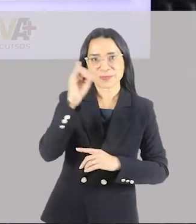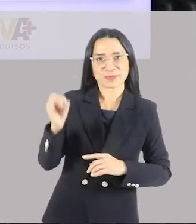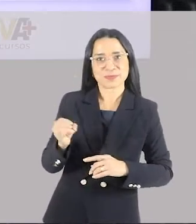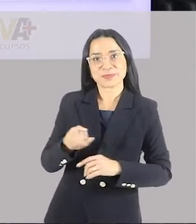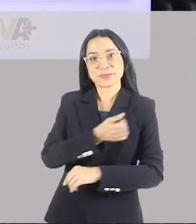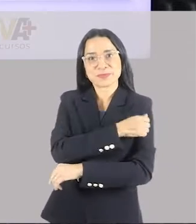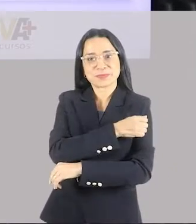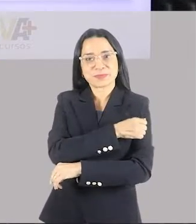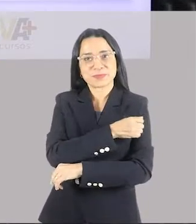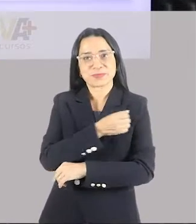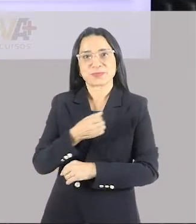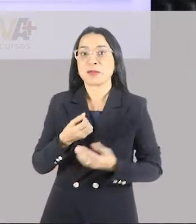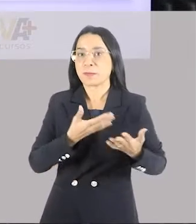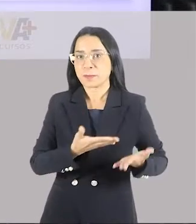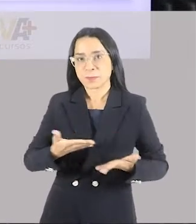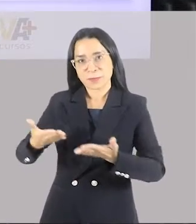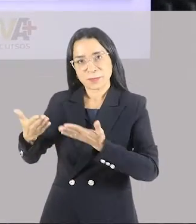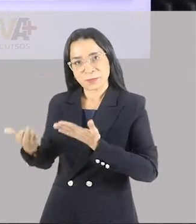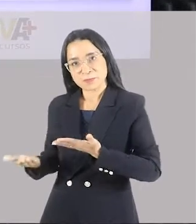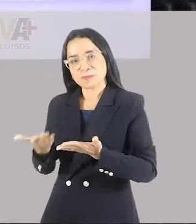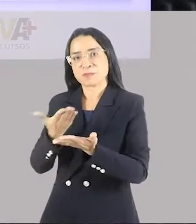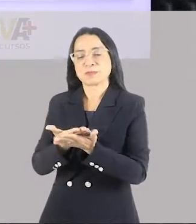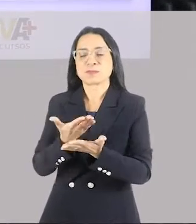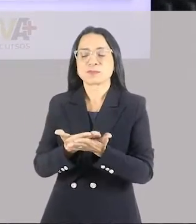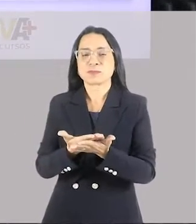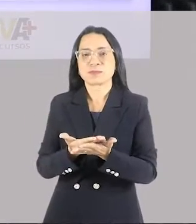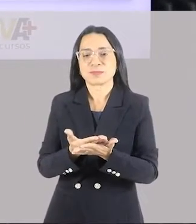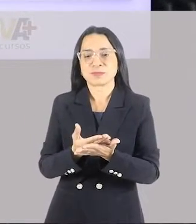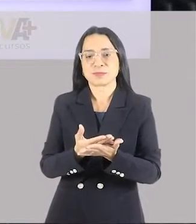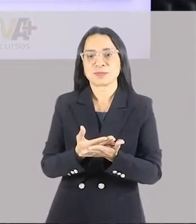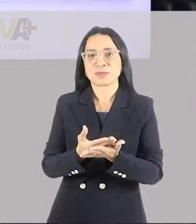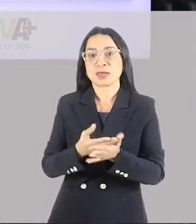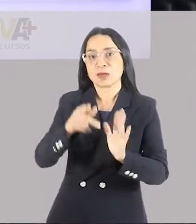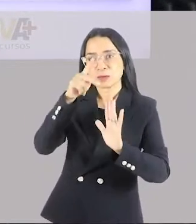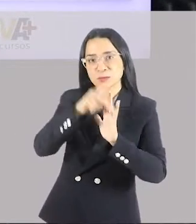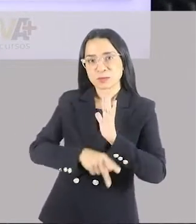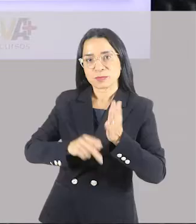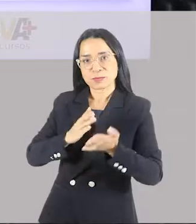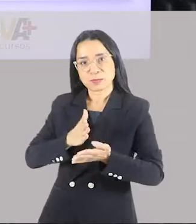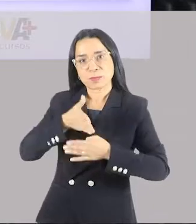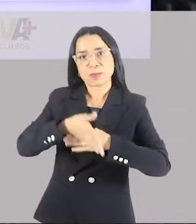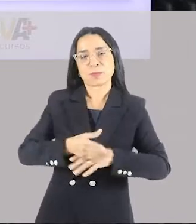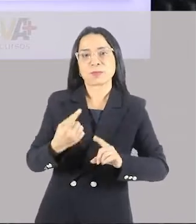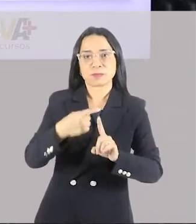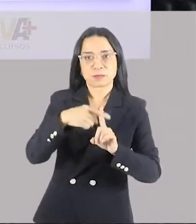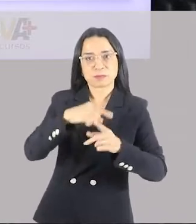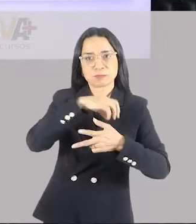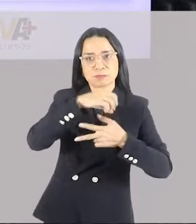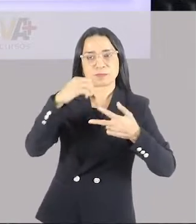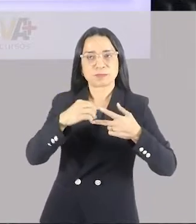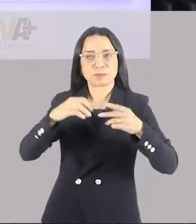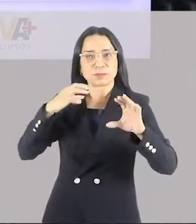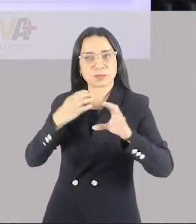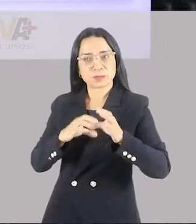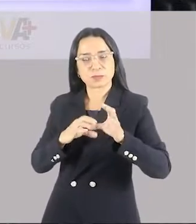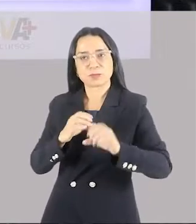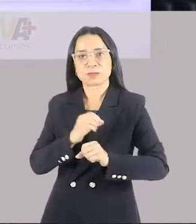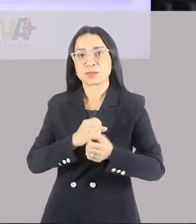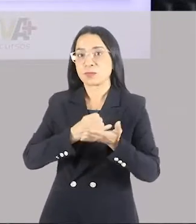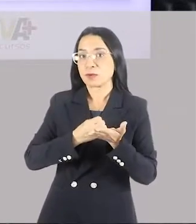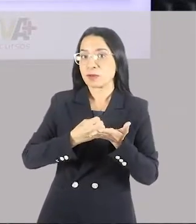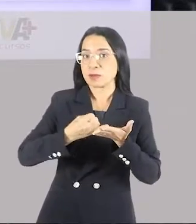Olá, senhoras e senhores, boas-vindas a mais uma aula do projeto Aprova Mais, Enem dos Concursos, essa